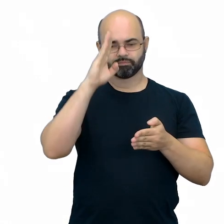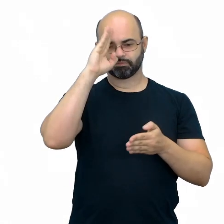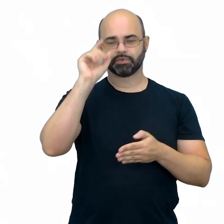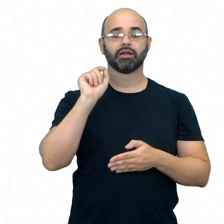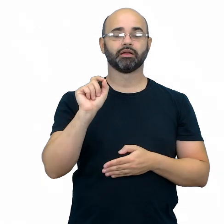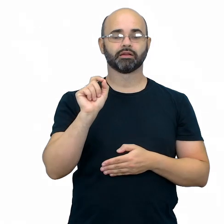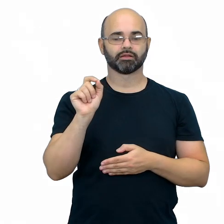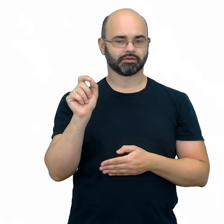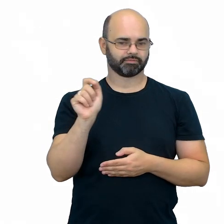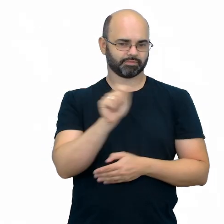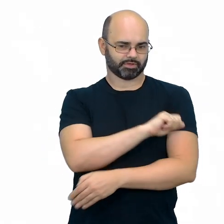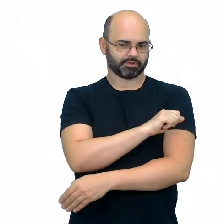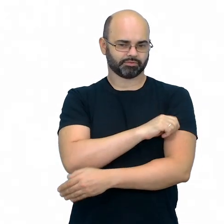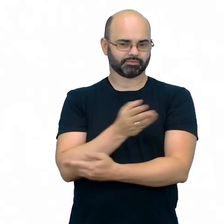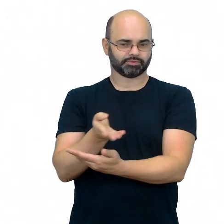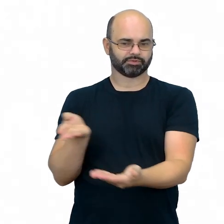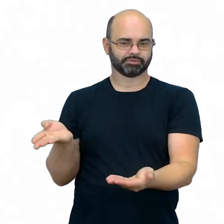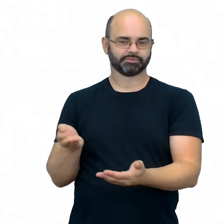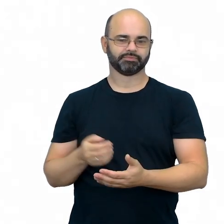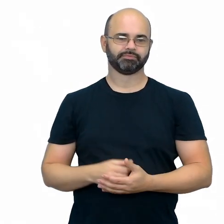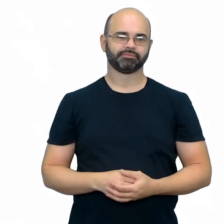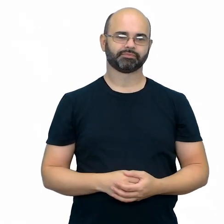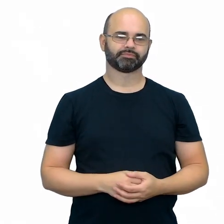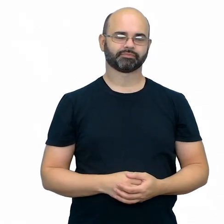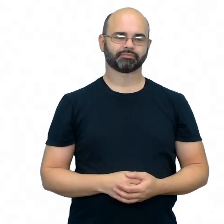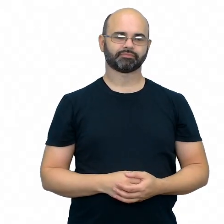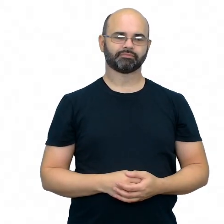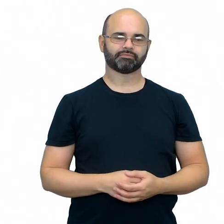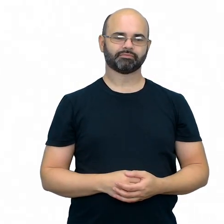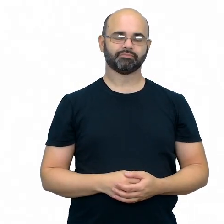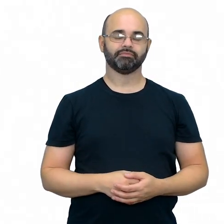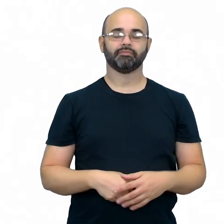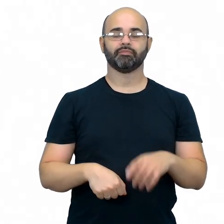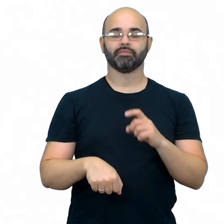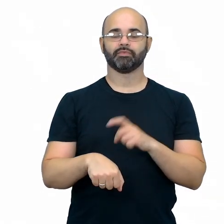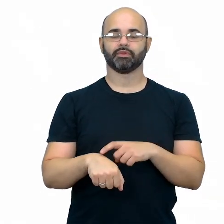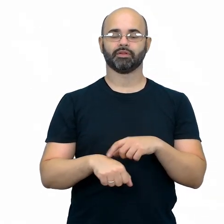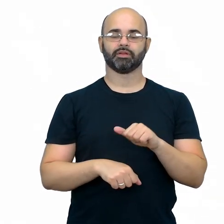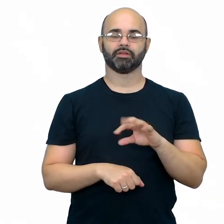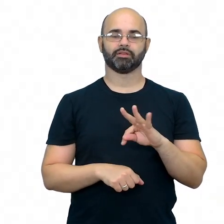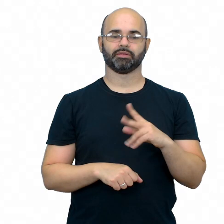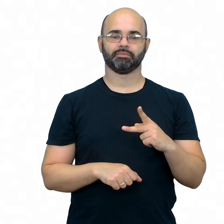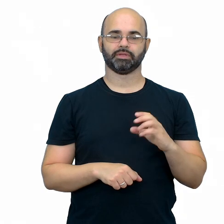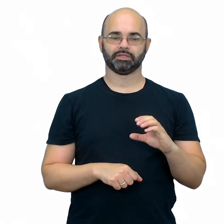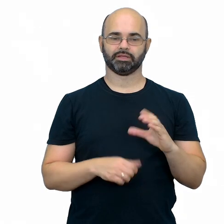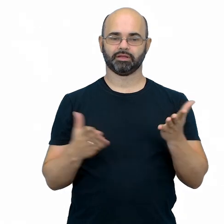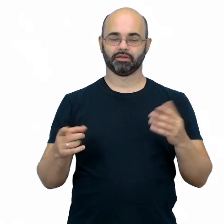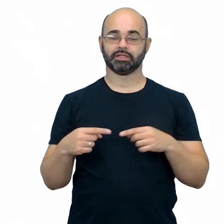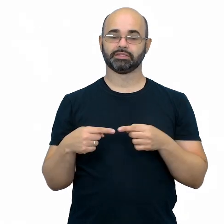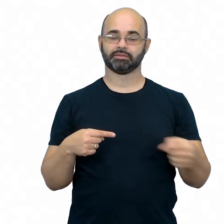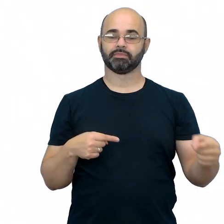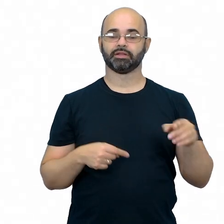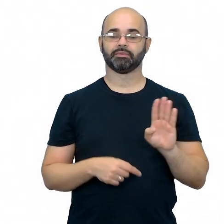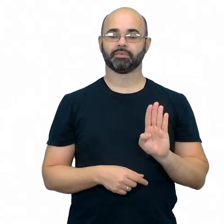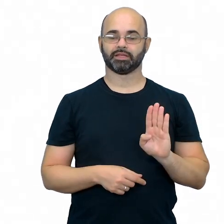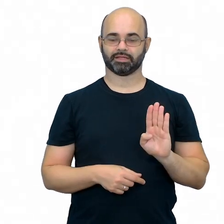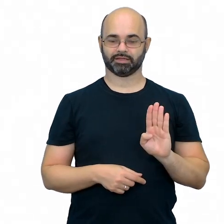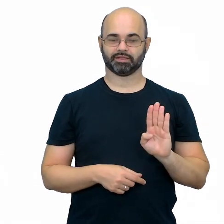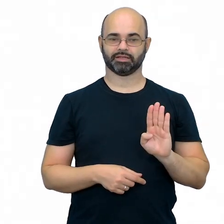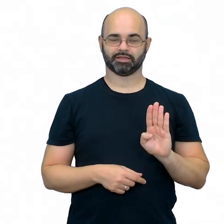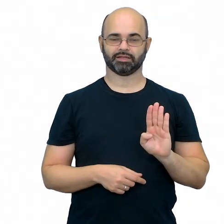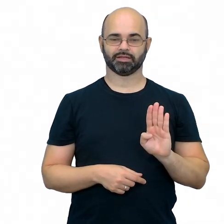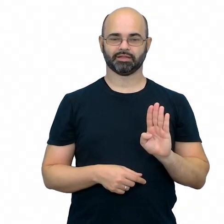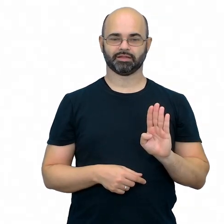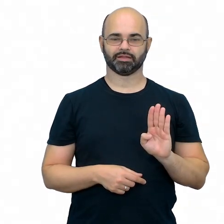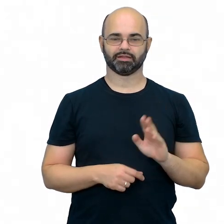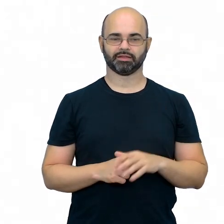Falando desse momento de ATPC, nós estamos na semana B, para ressaltar, né? Nós estamos aqui nesse nosso